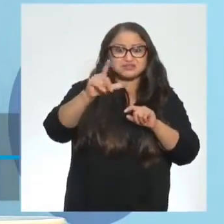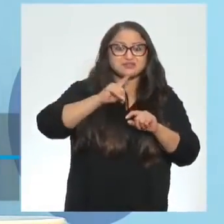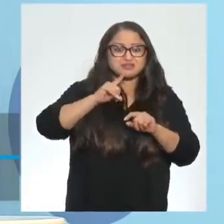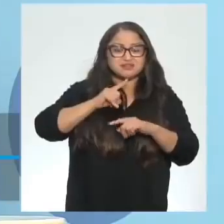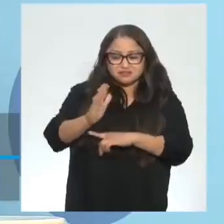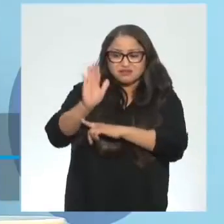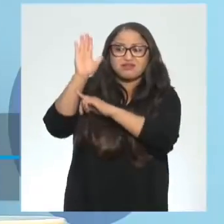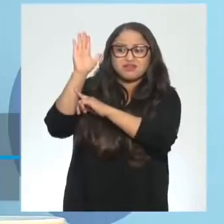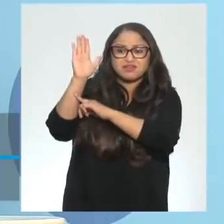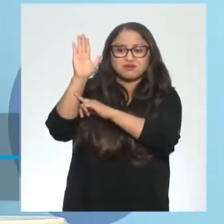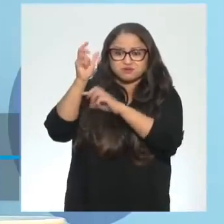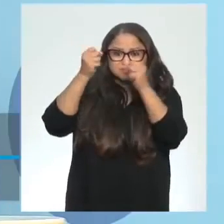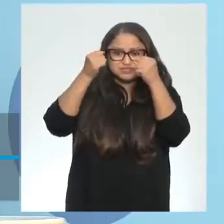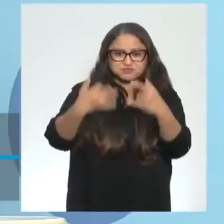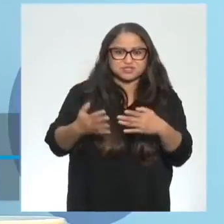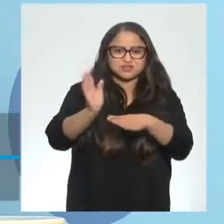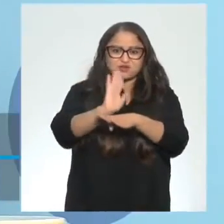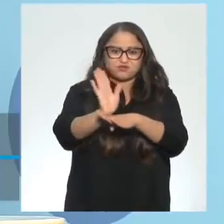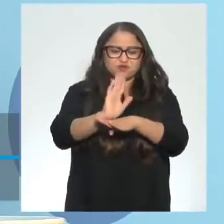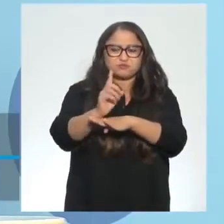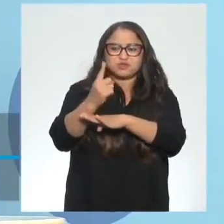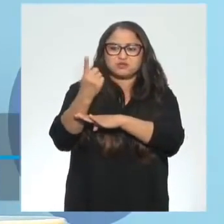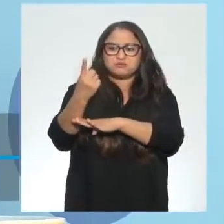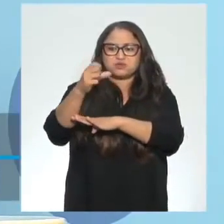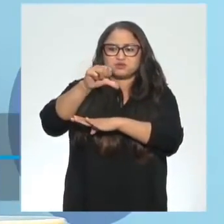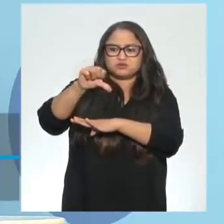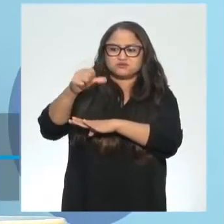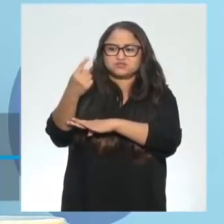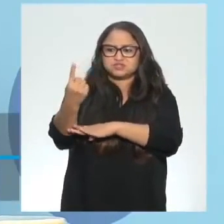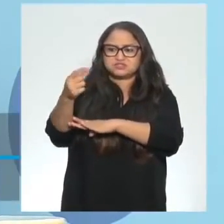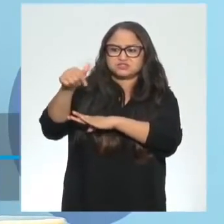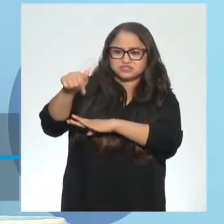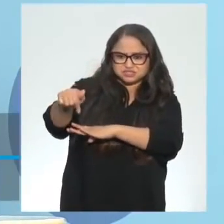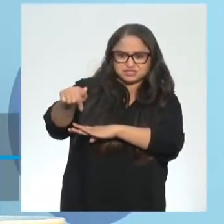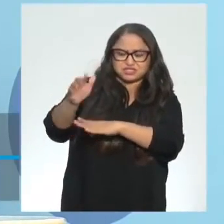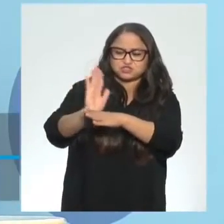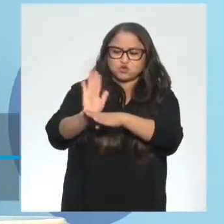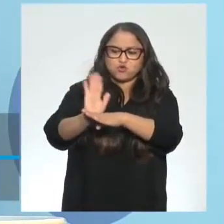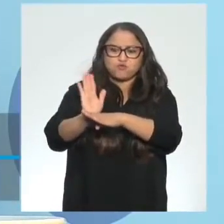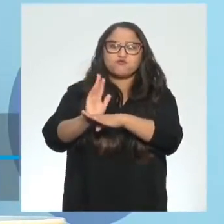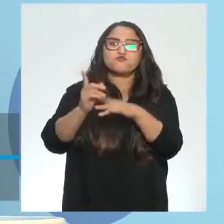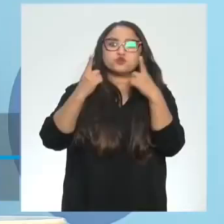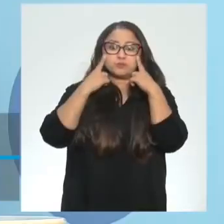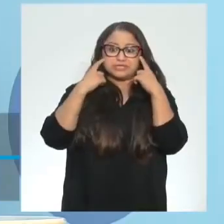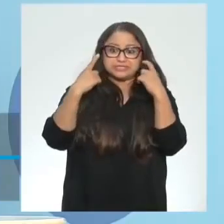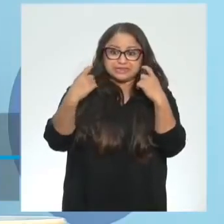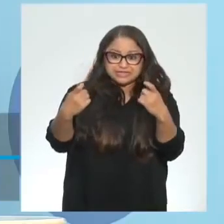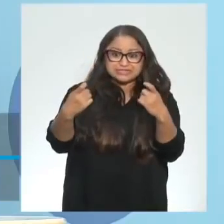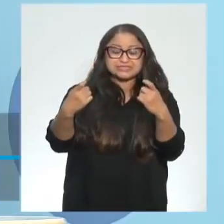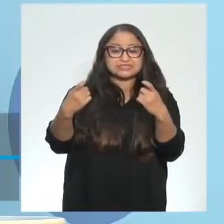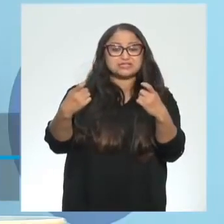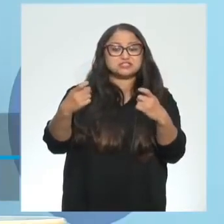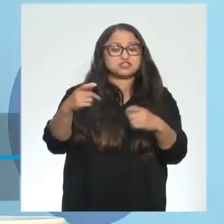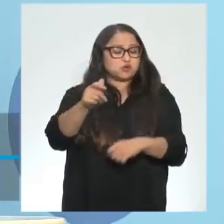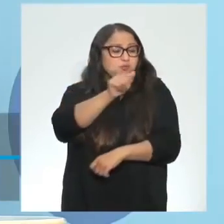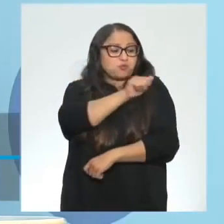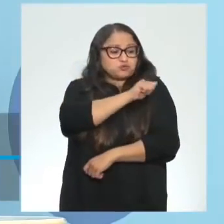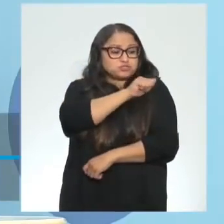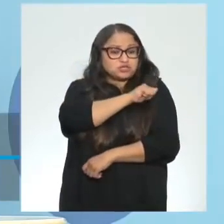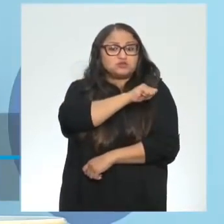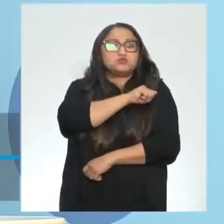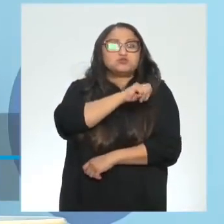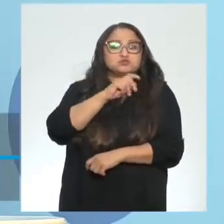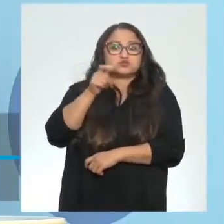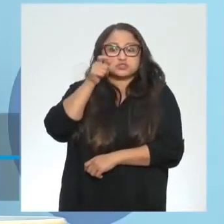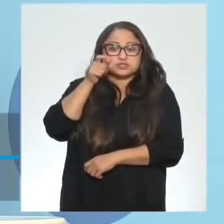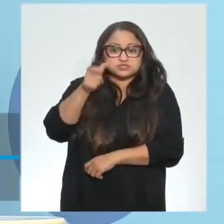fui eu que dei a dica do filme 1917. É um filme interessante para os estudantes assistirem, porque ele é um